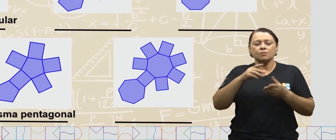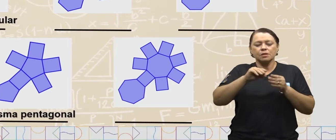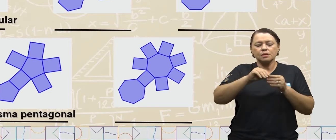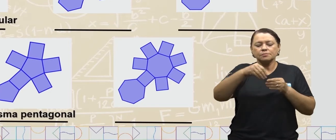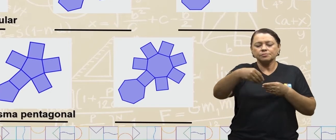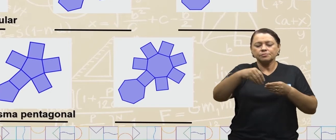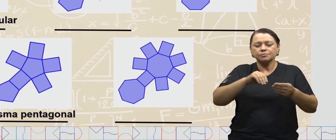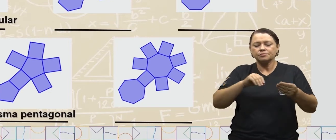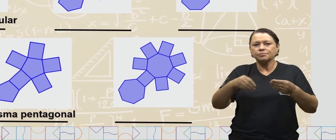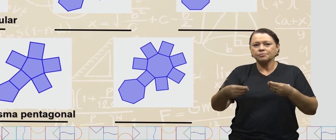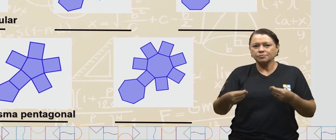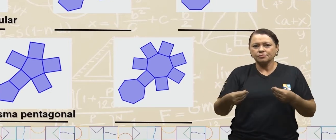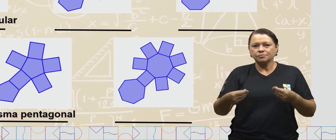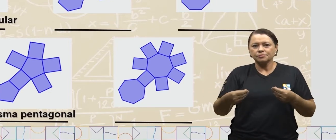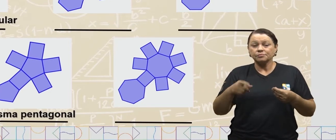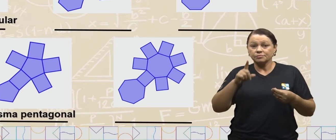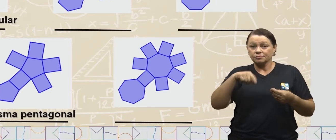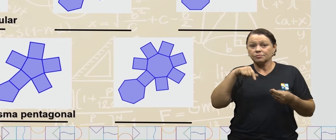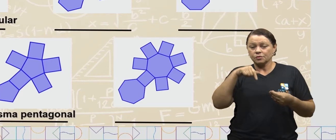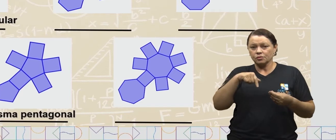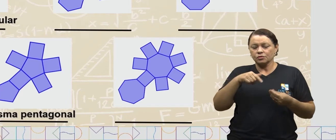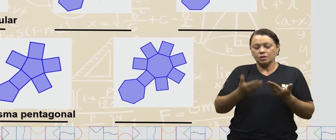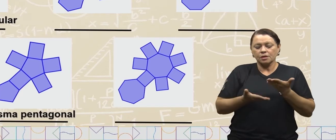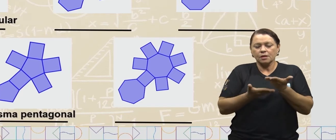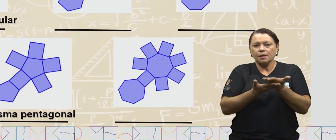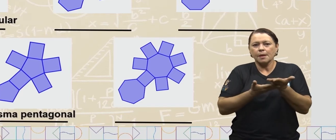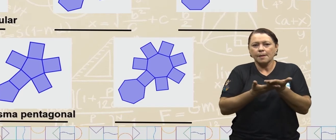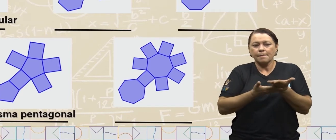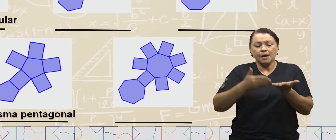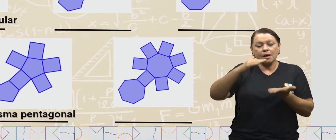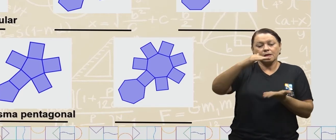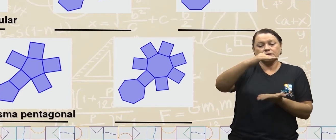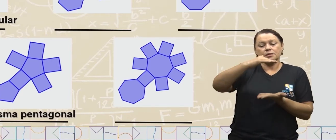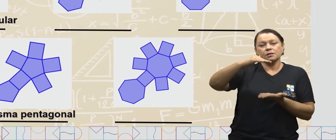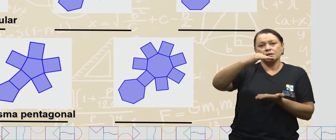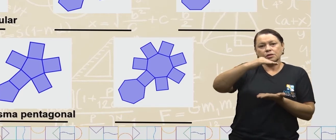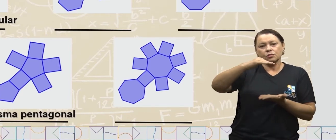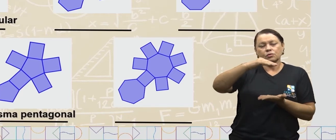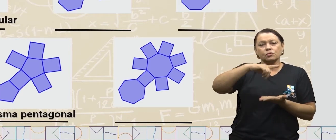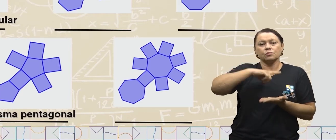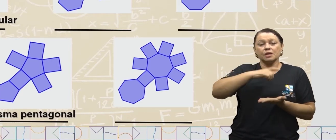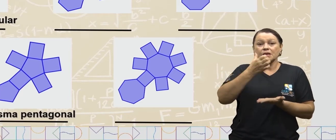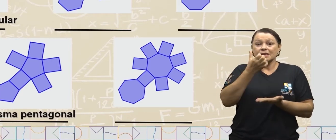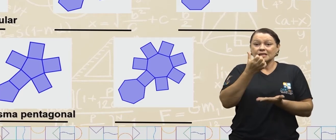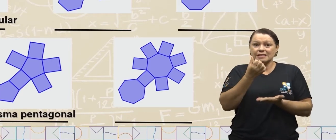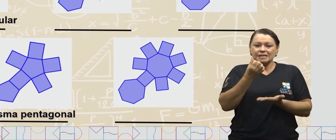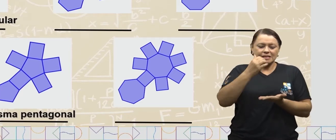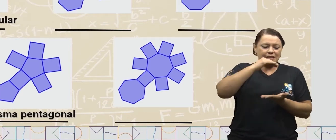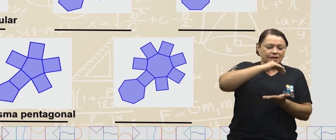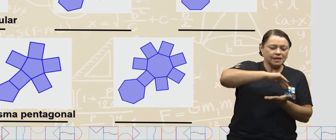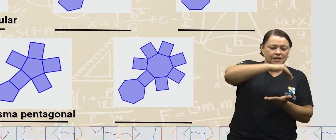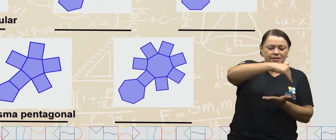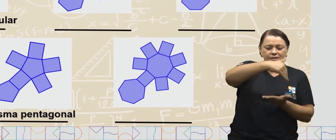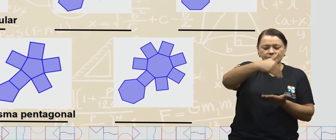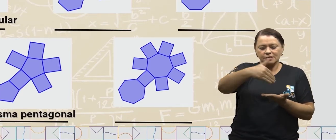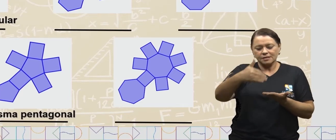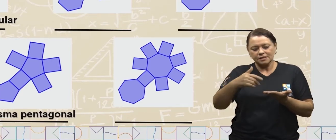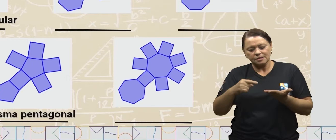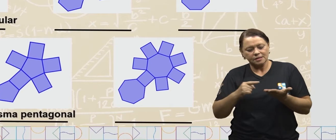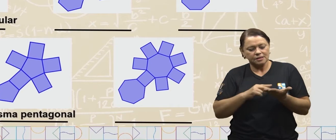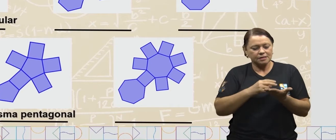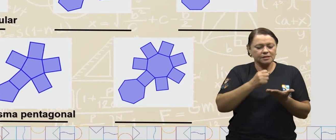esta planificação onde o prisma base e o prisma topo têm 6 lados. Ou